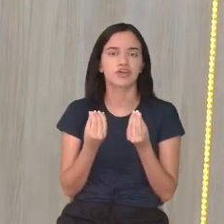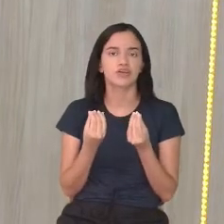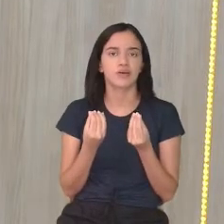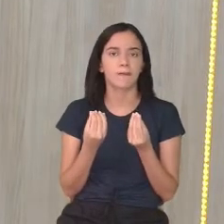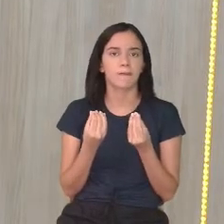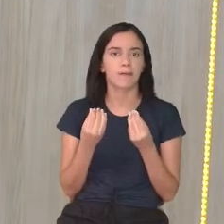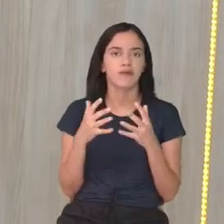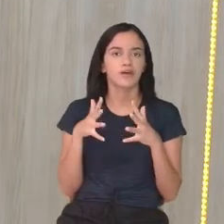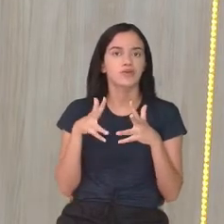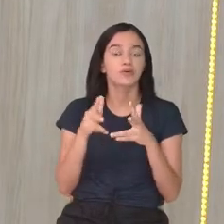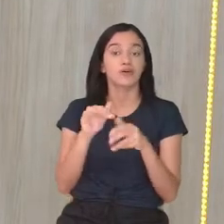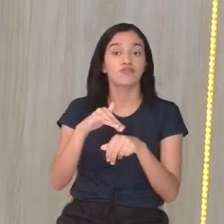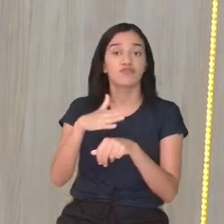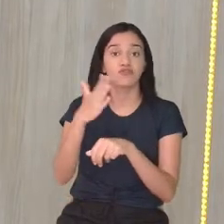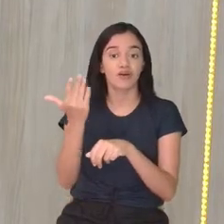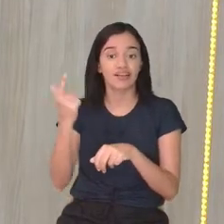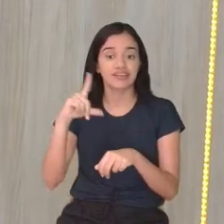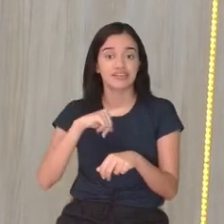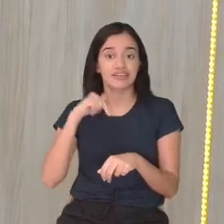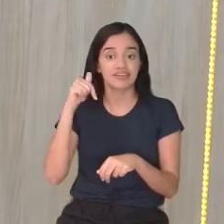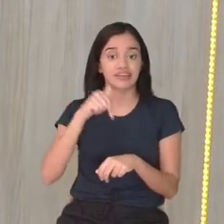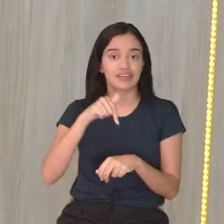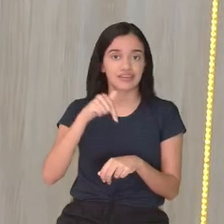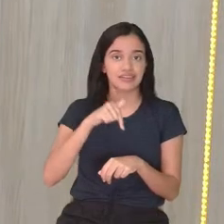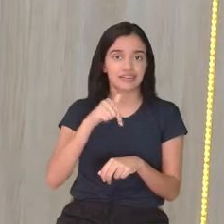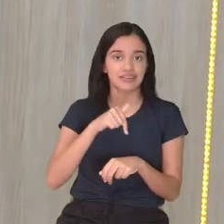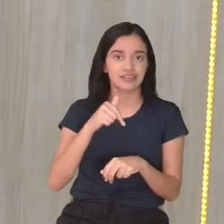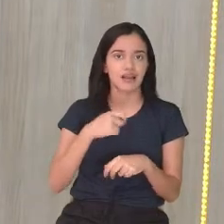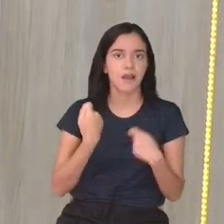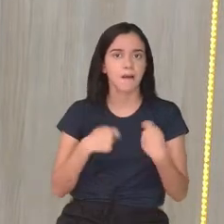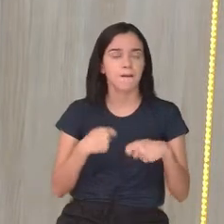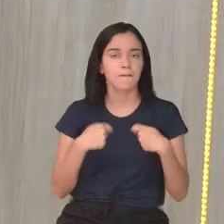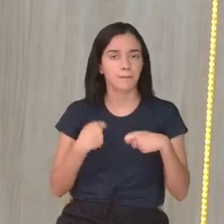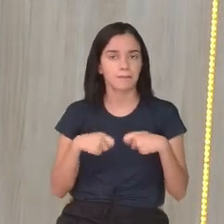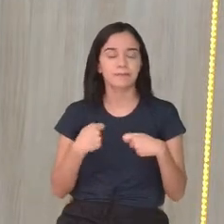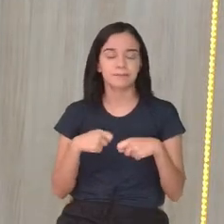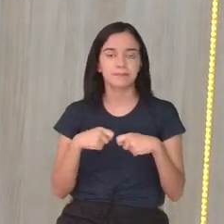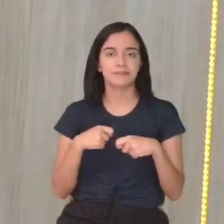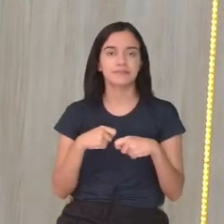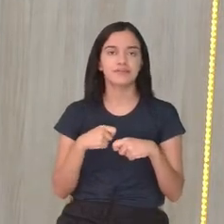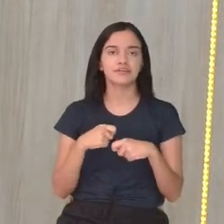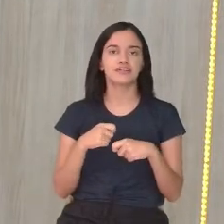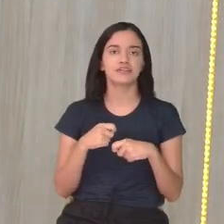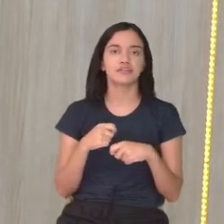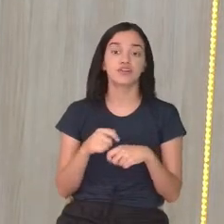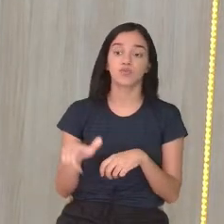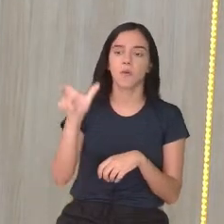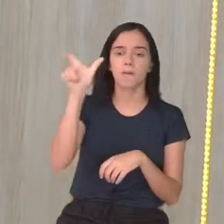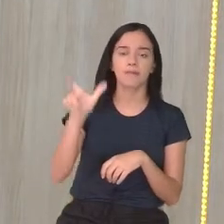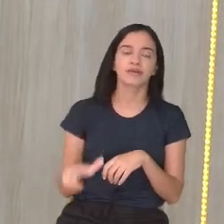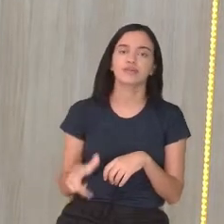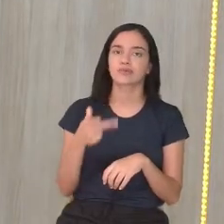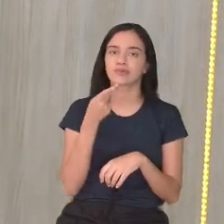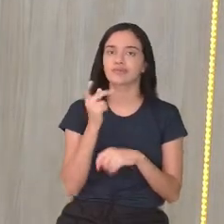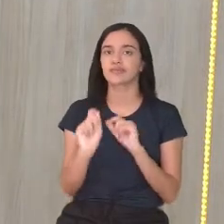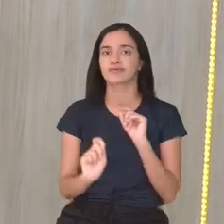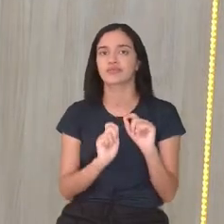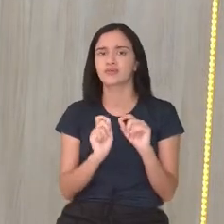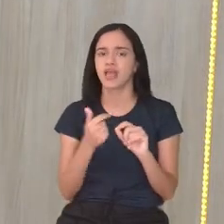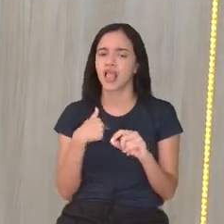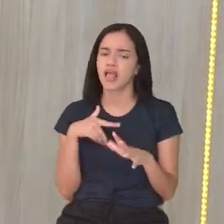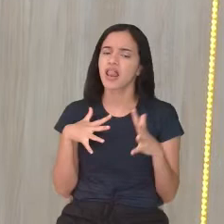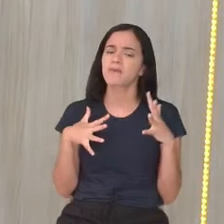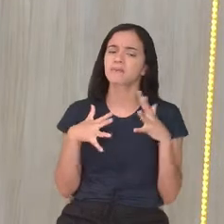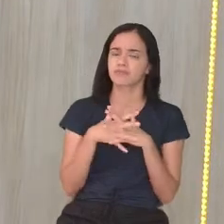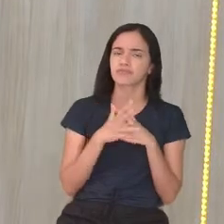que começa fora e que a gente tem aqui hoje em dia, né? Ela precisa aí de alguém que diga assim, isso aqui é